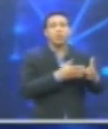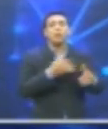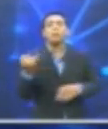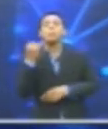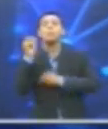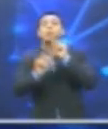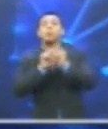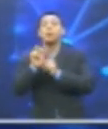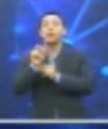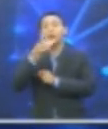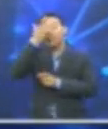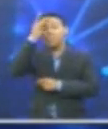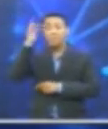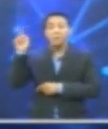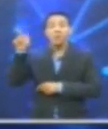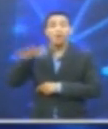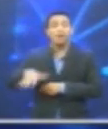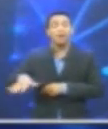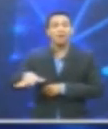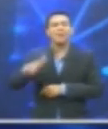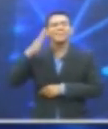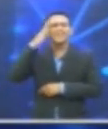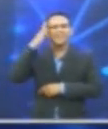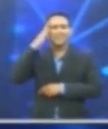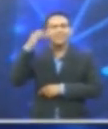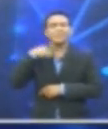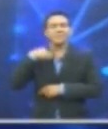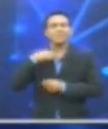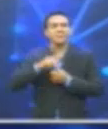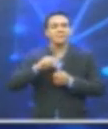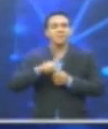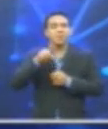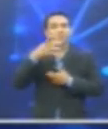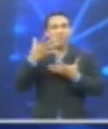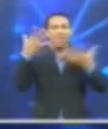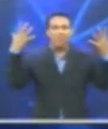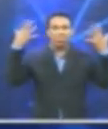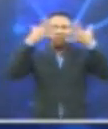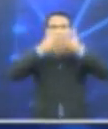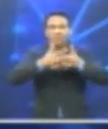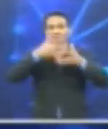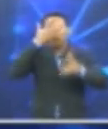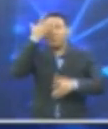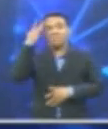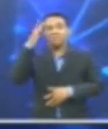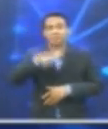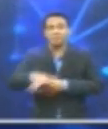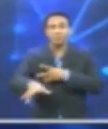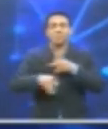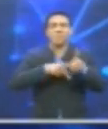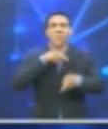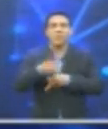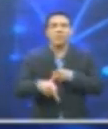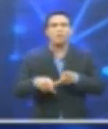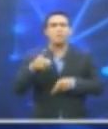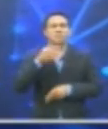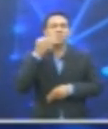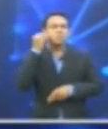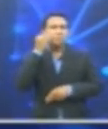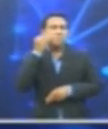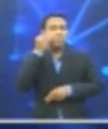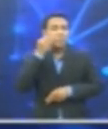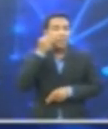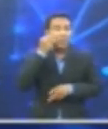servidor lá, está muito bem informado de tudo que eu fiz. Então, o senhor quer confundir a opinião pública, achar que eu não tenho experiência, mas experiência